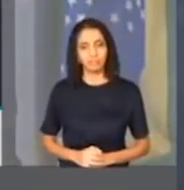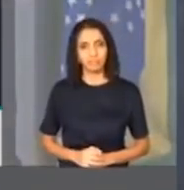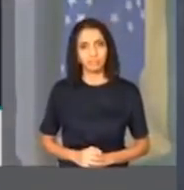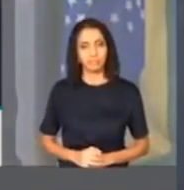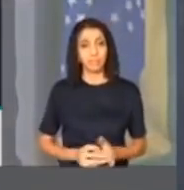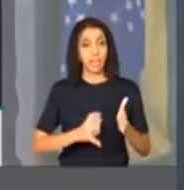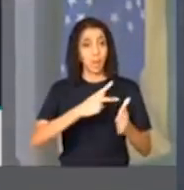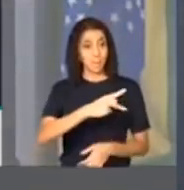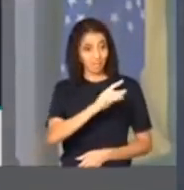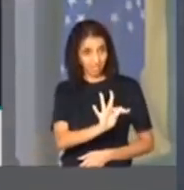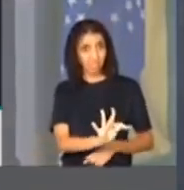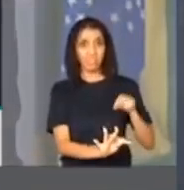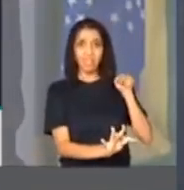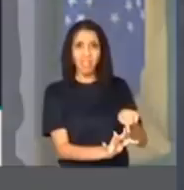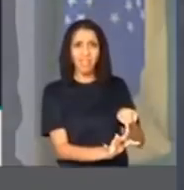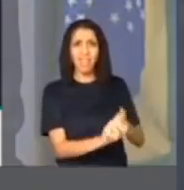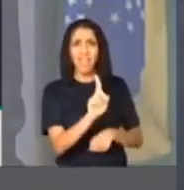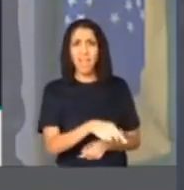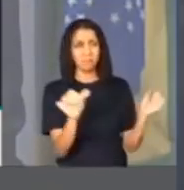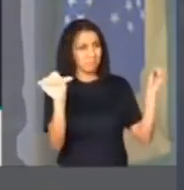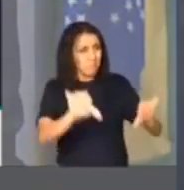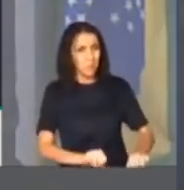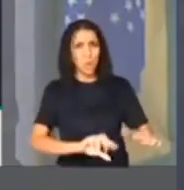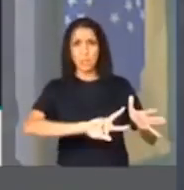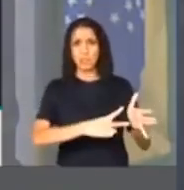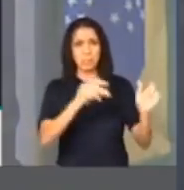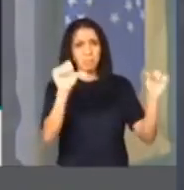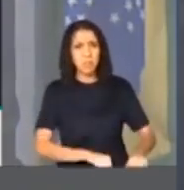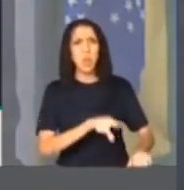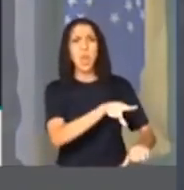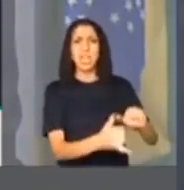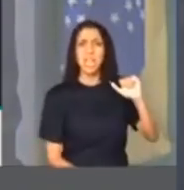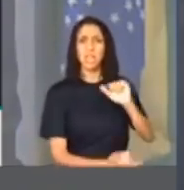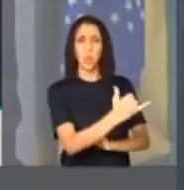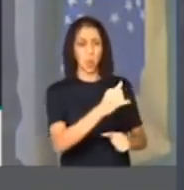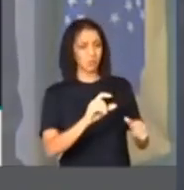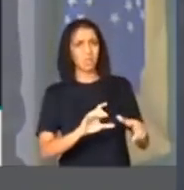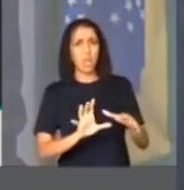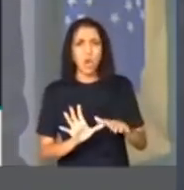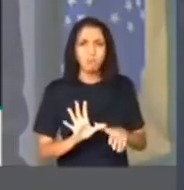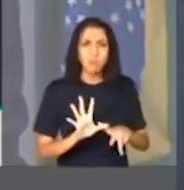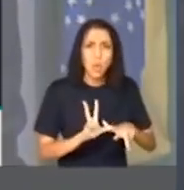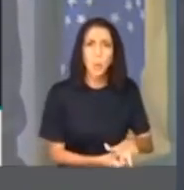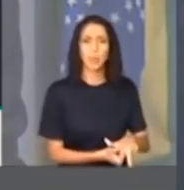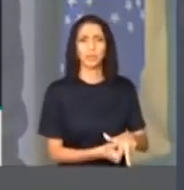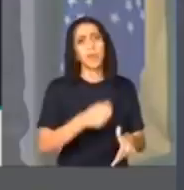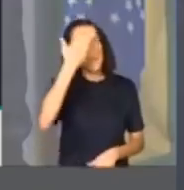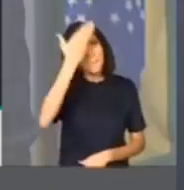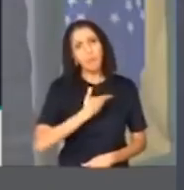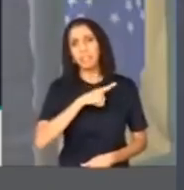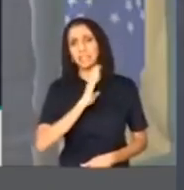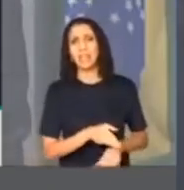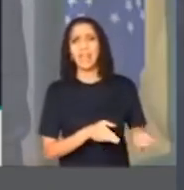O PT representa o que tem de mais sórdido. São traidores, corruptos. Está mais do que provado que é